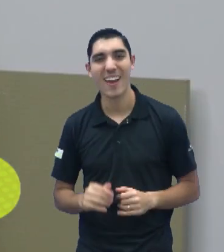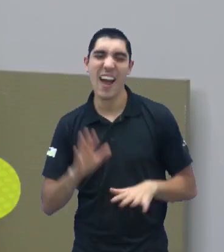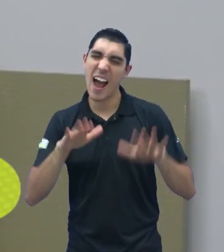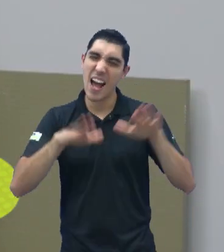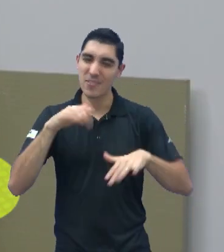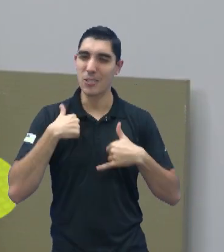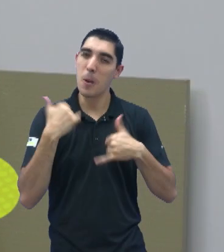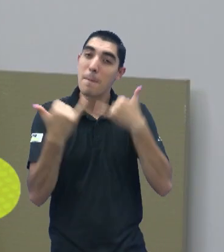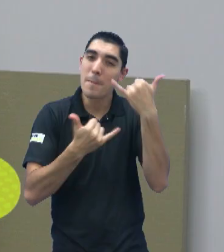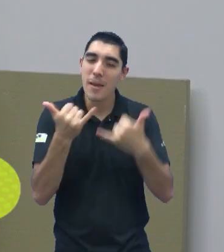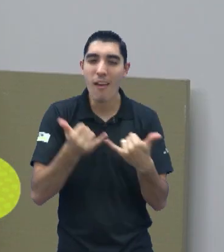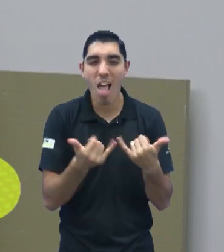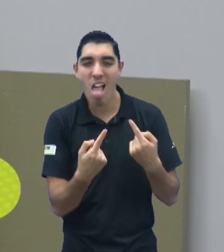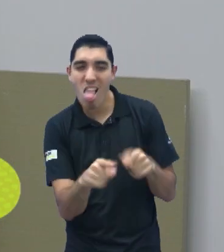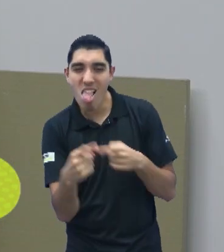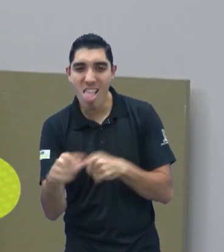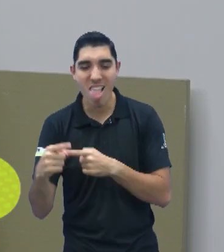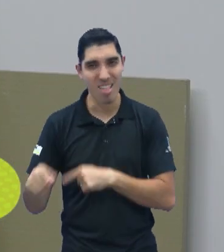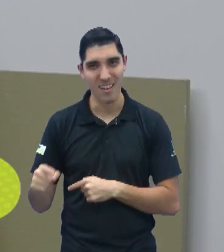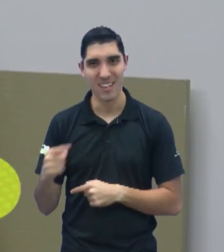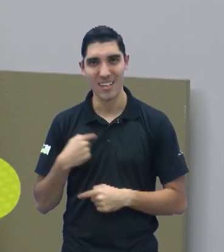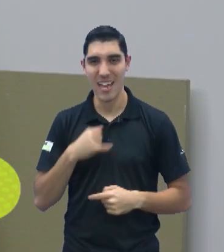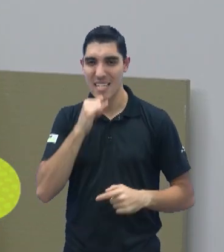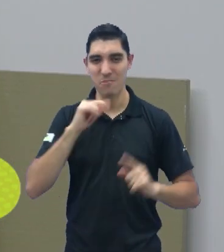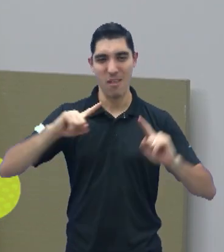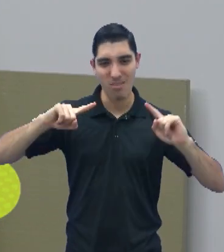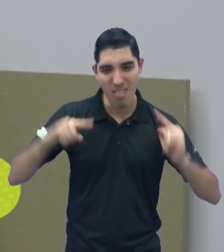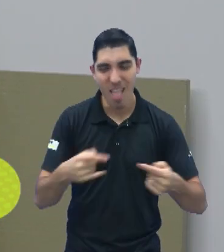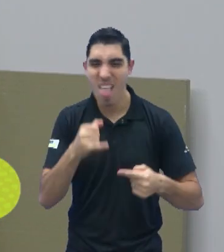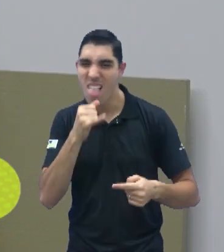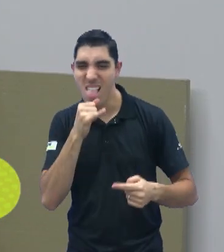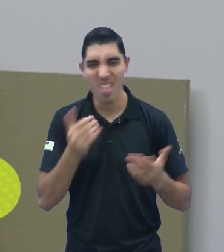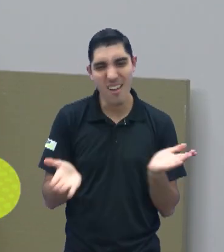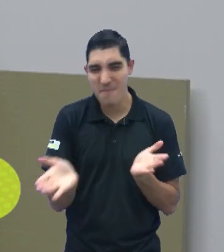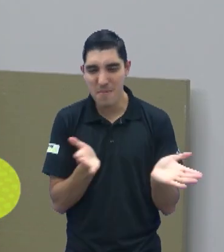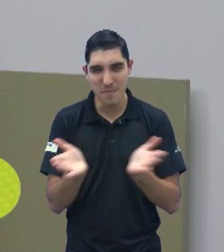ou outra com eles lá, né? No treino, no rachão lá, descontração.